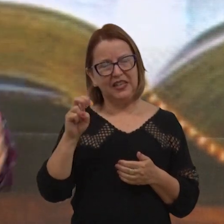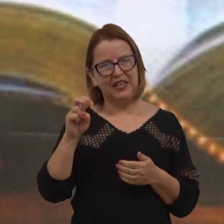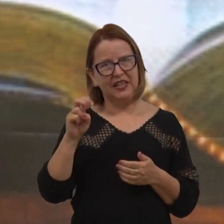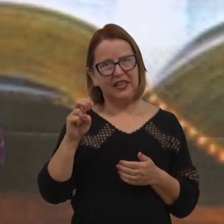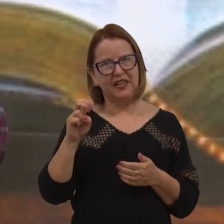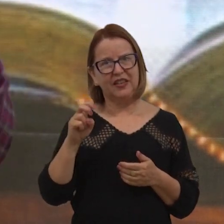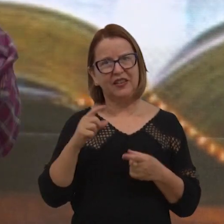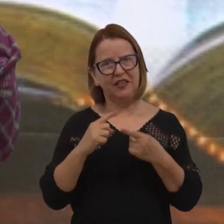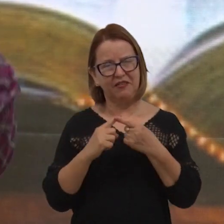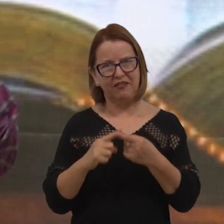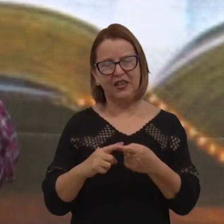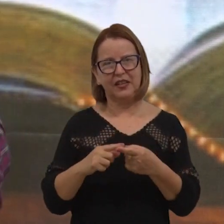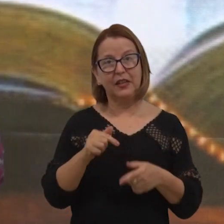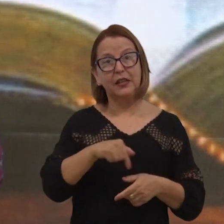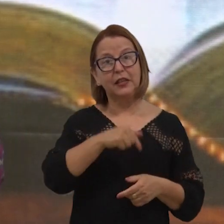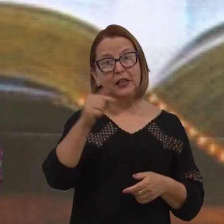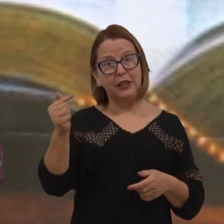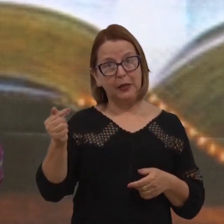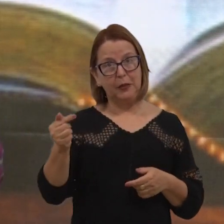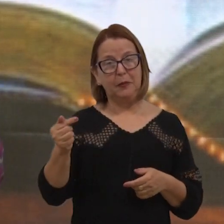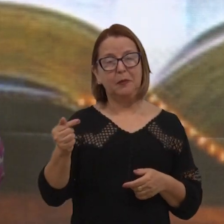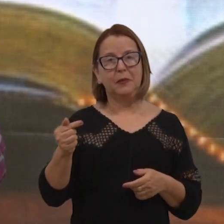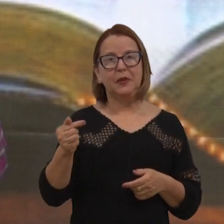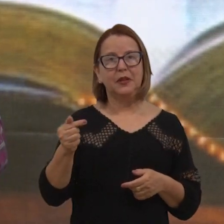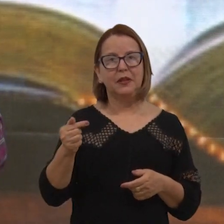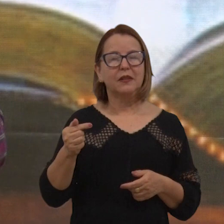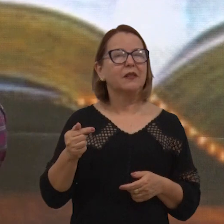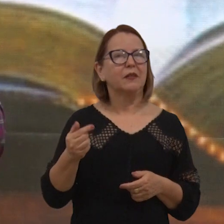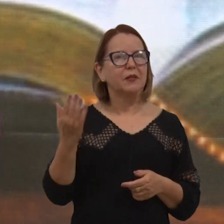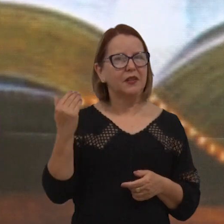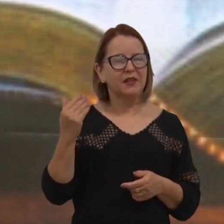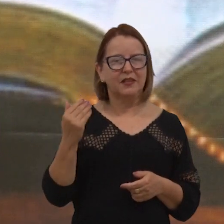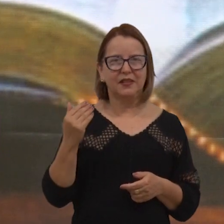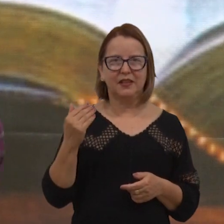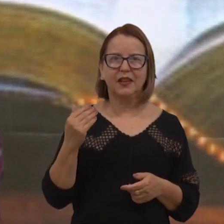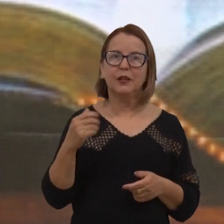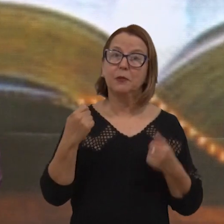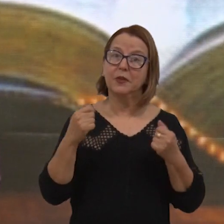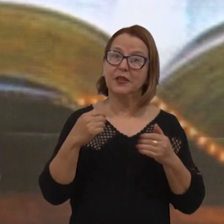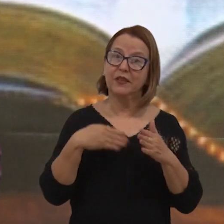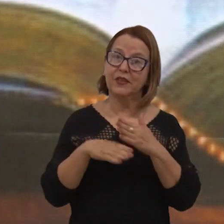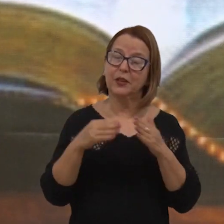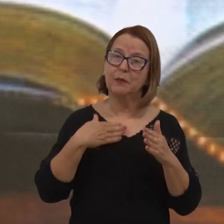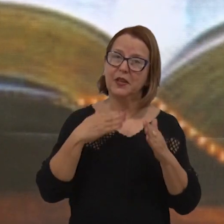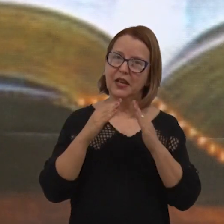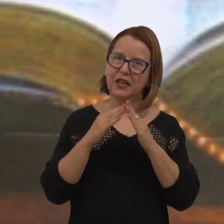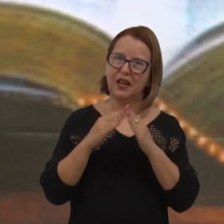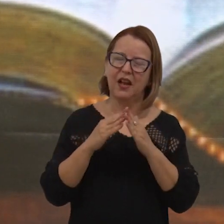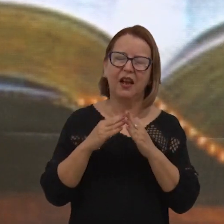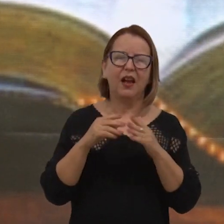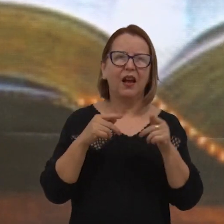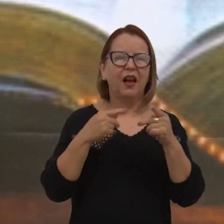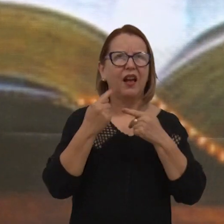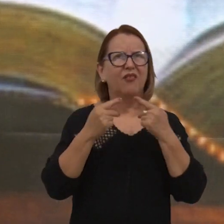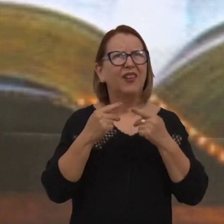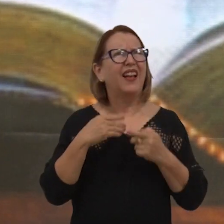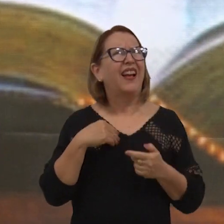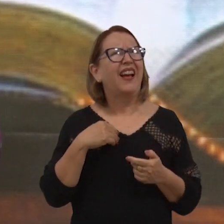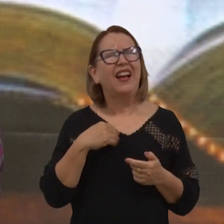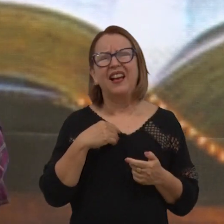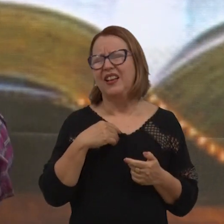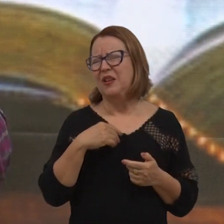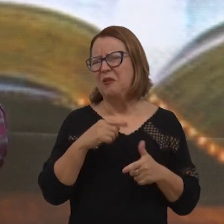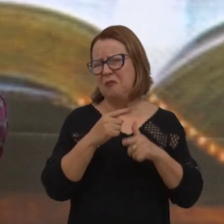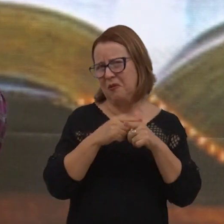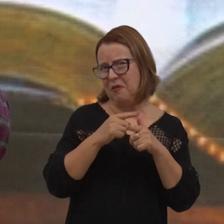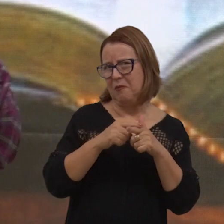semana passada era para ele ter ido lá em casa, e ele falou, olha, eu estou com uns problemas aqui. Eu falei, meu irmão, marca um dia então que você